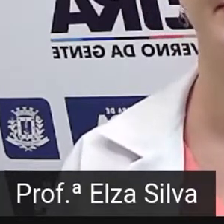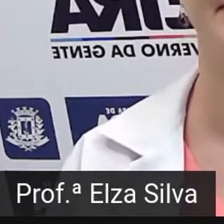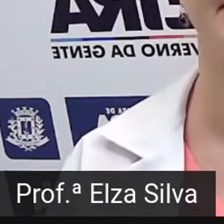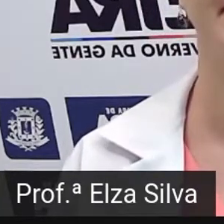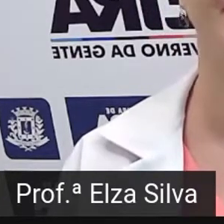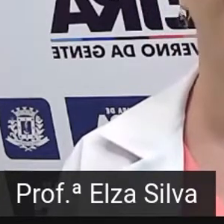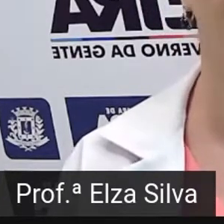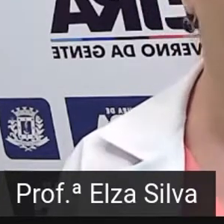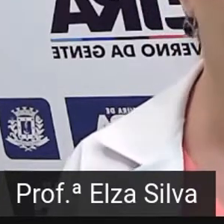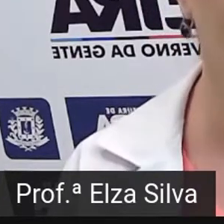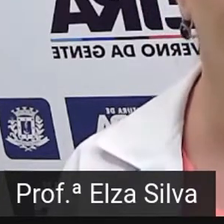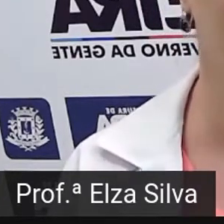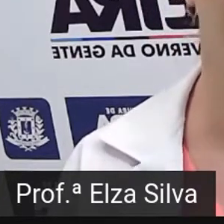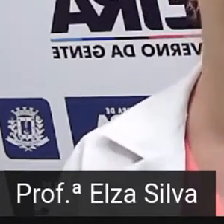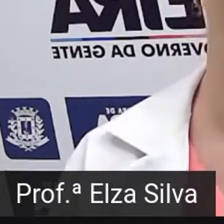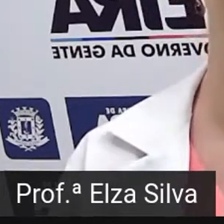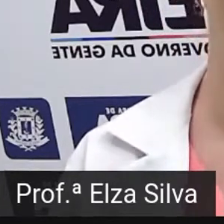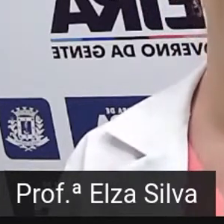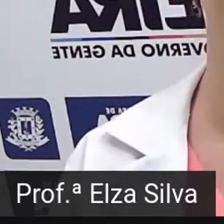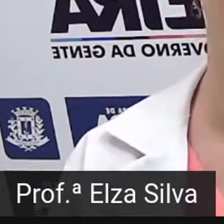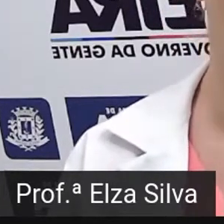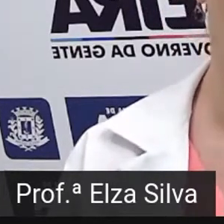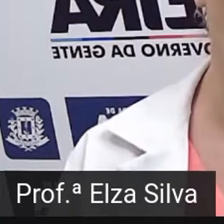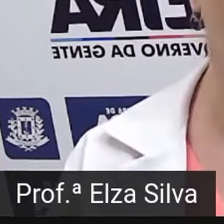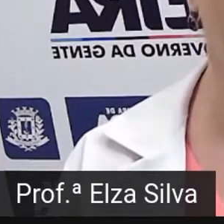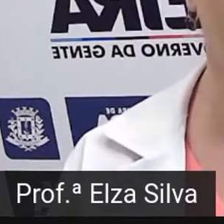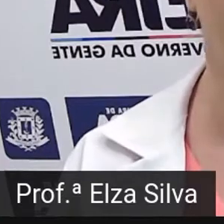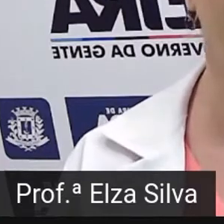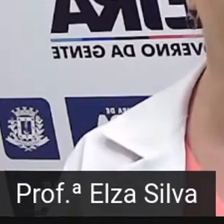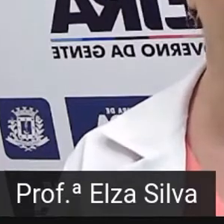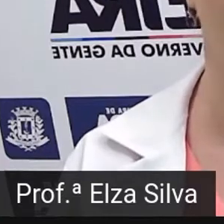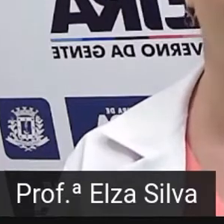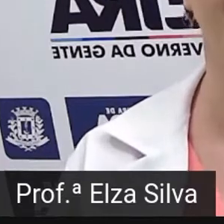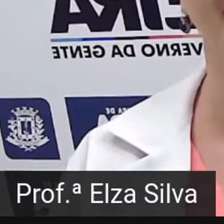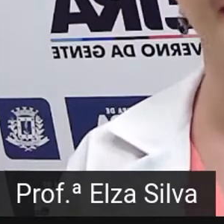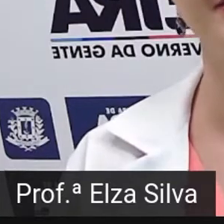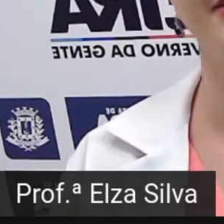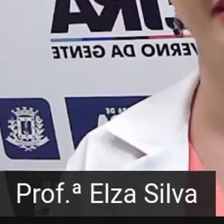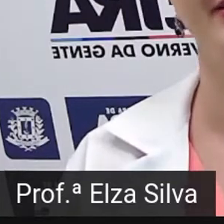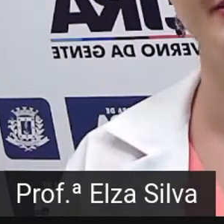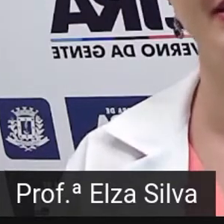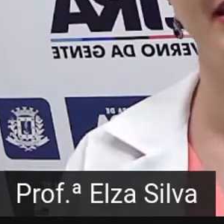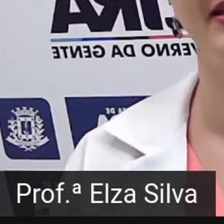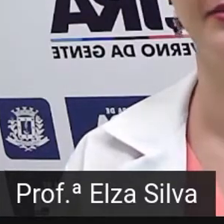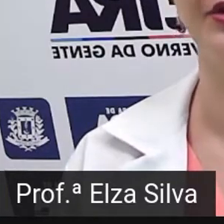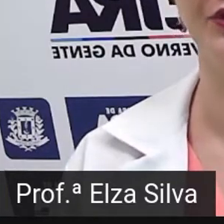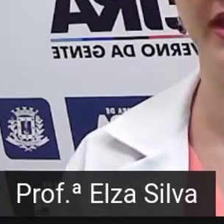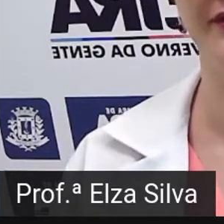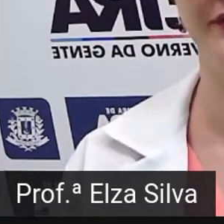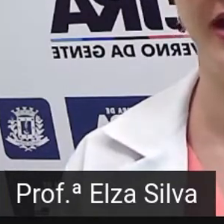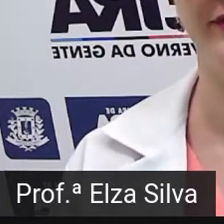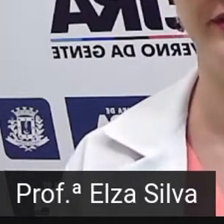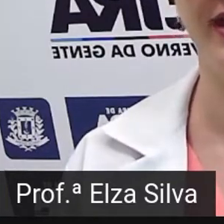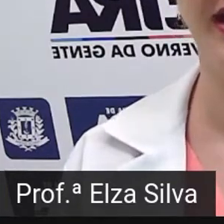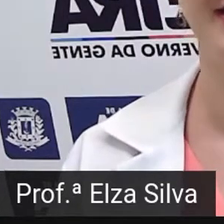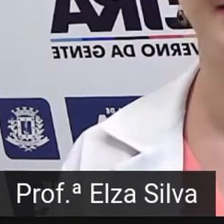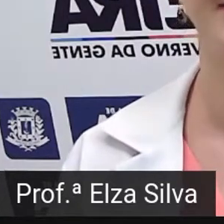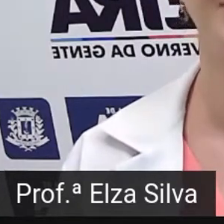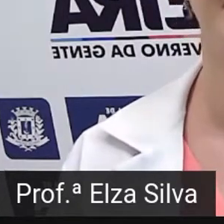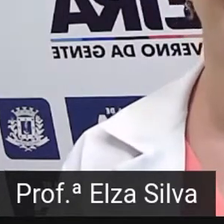que vocês estejam muito bem. Bem-vindos ao nosso aula de inglês número 25.